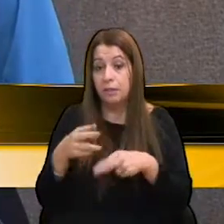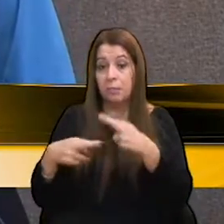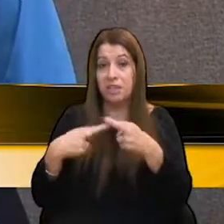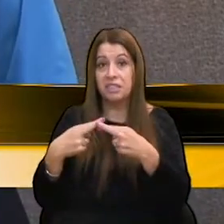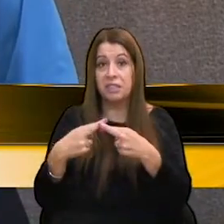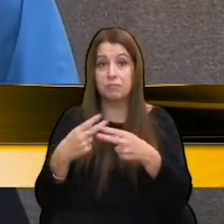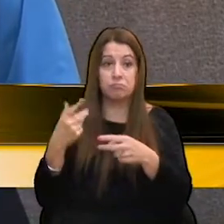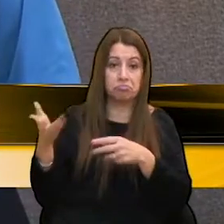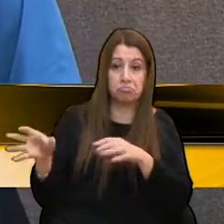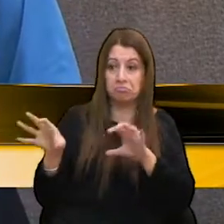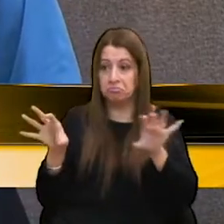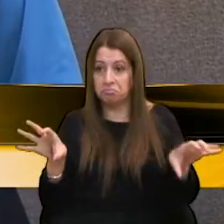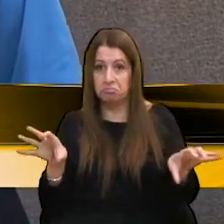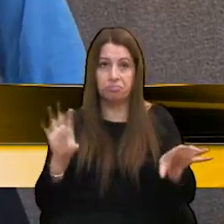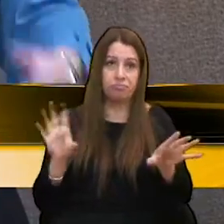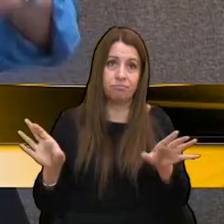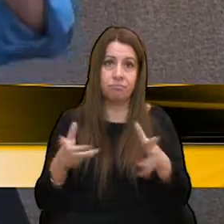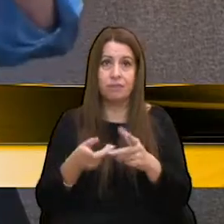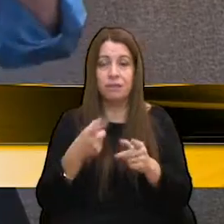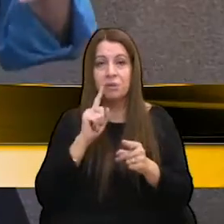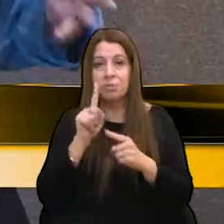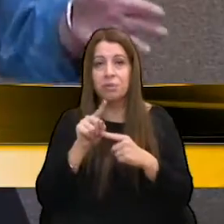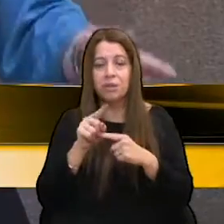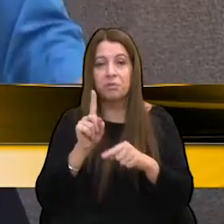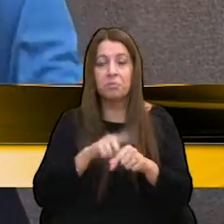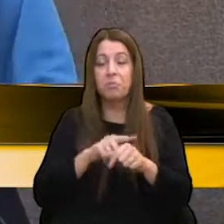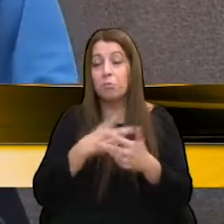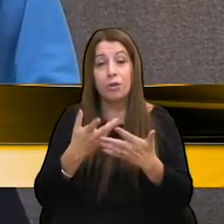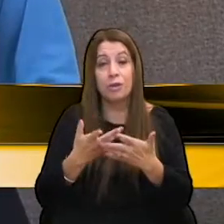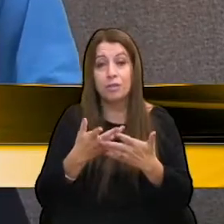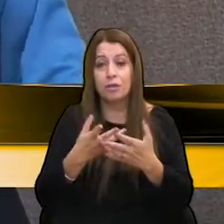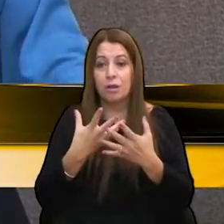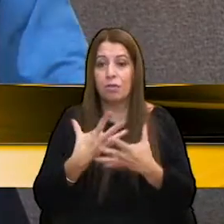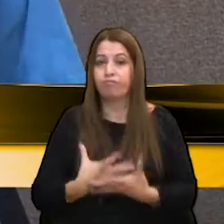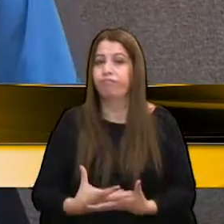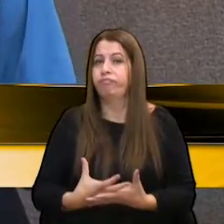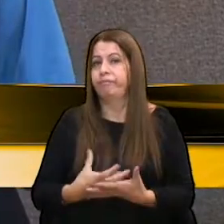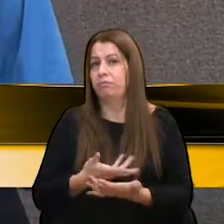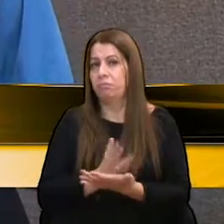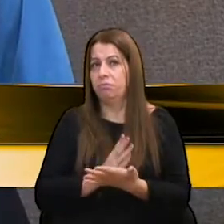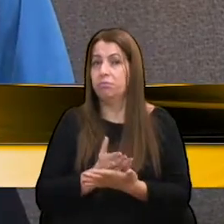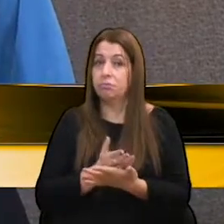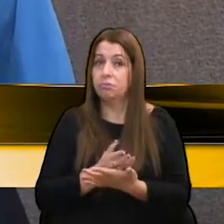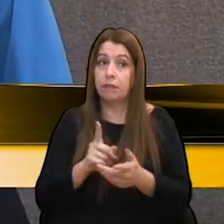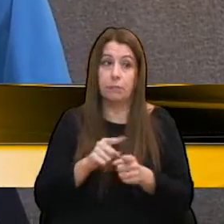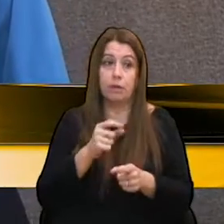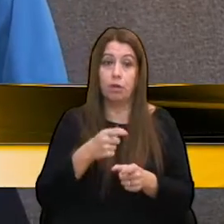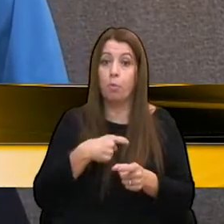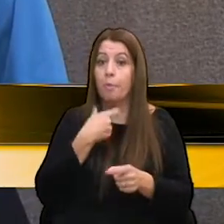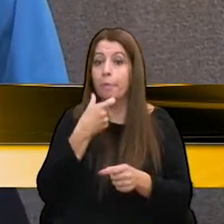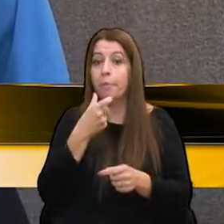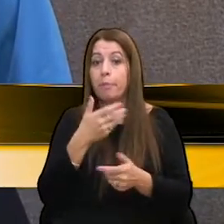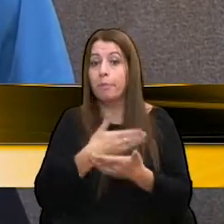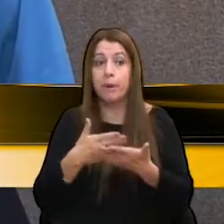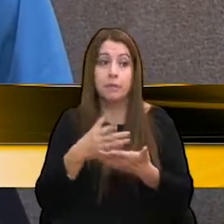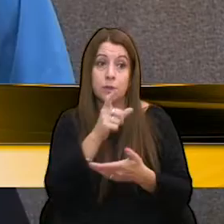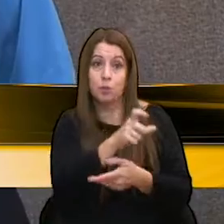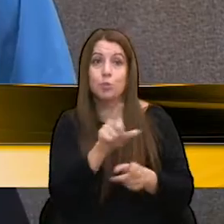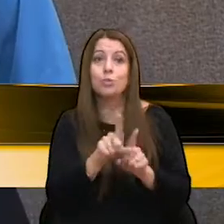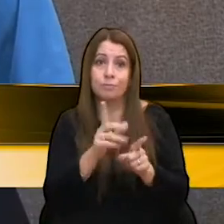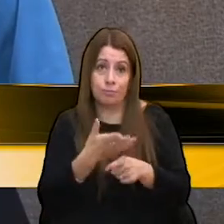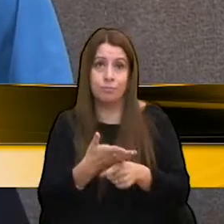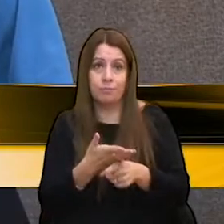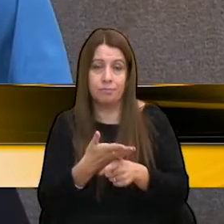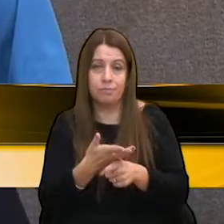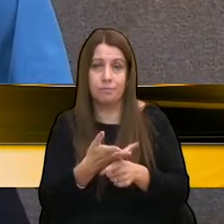relação antagônica, né? Porque vai um determinado momento que tu enche o saco também e começa a dar pau também do outro lado, né? Então,